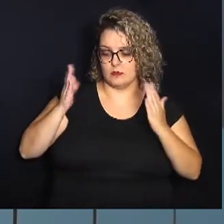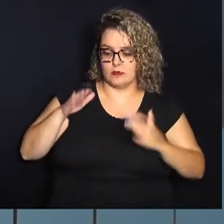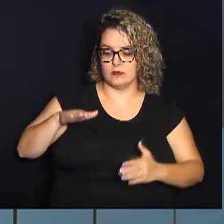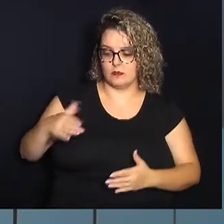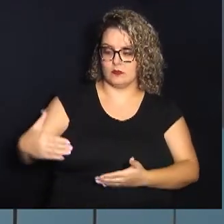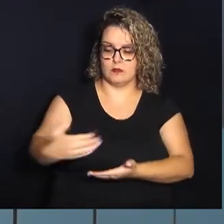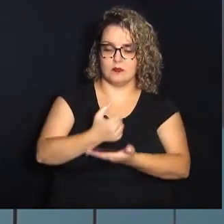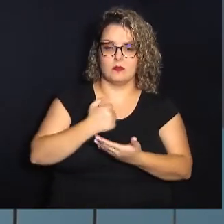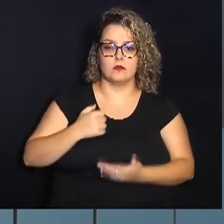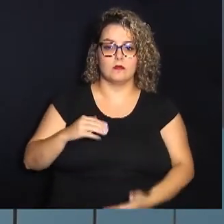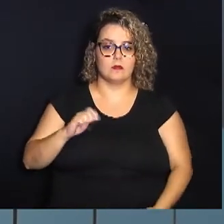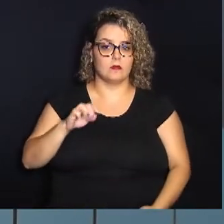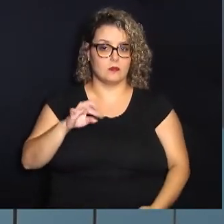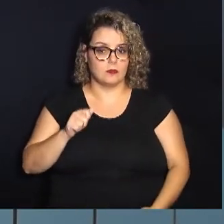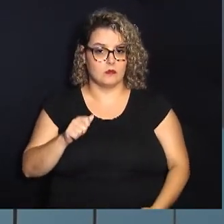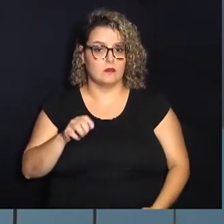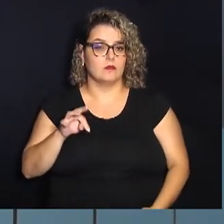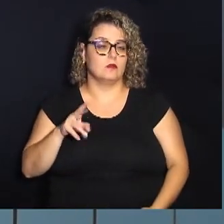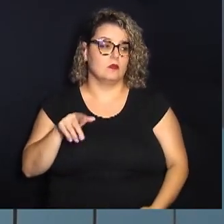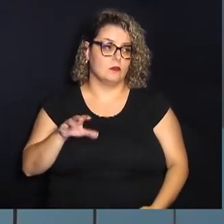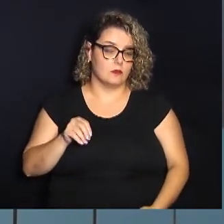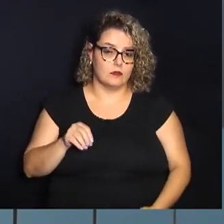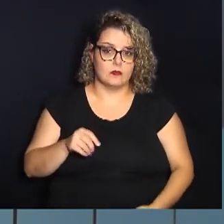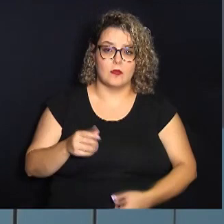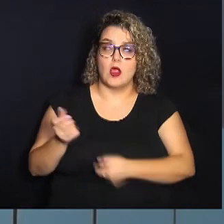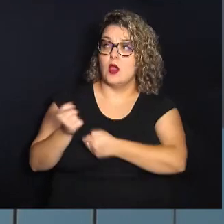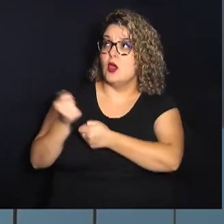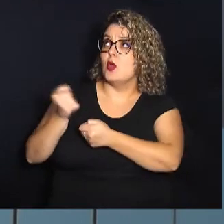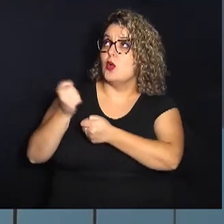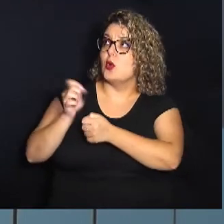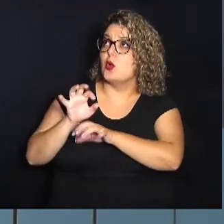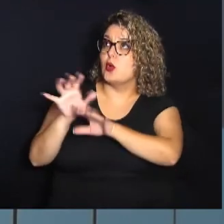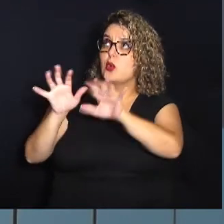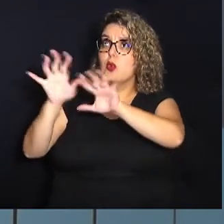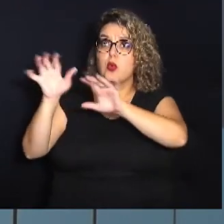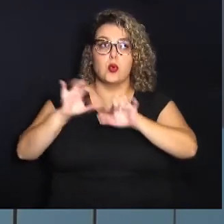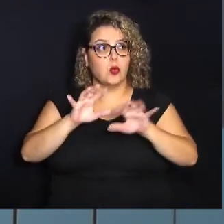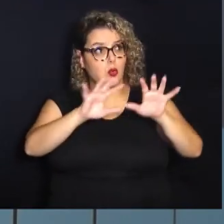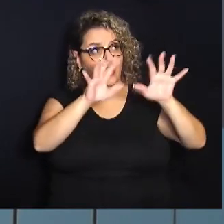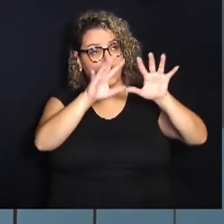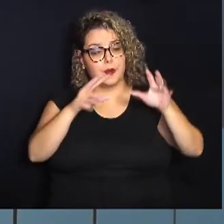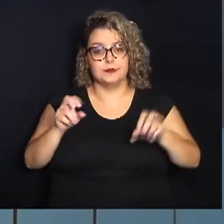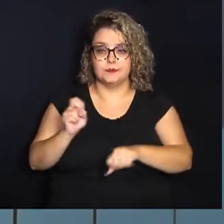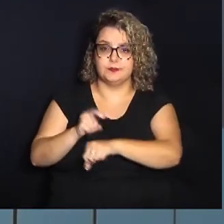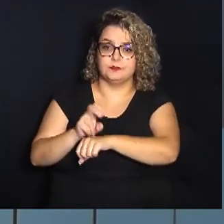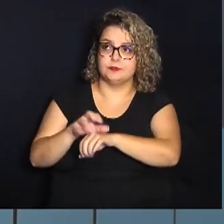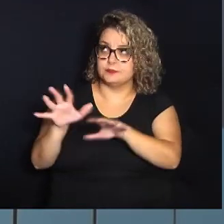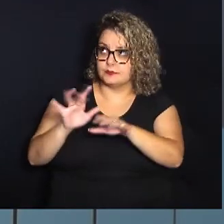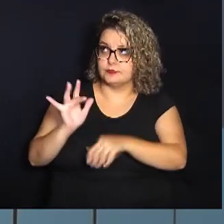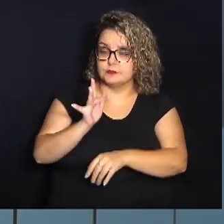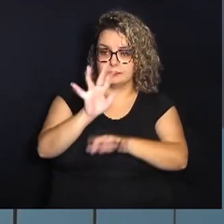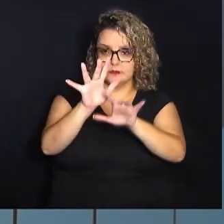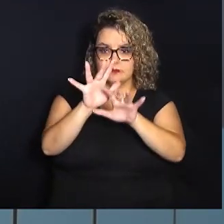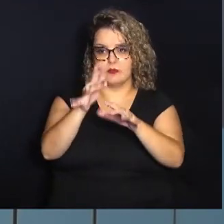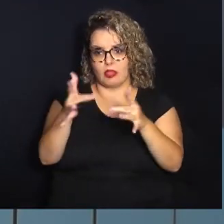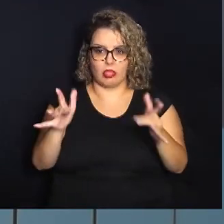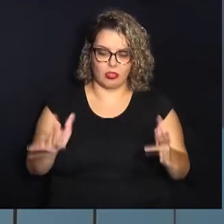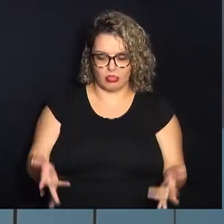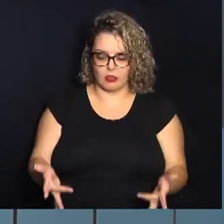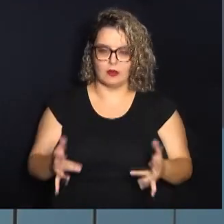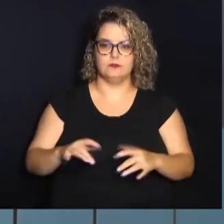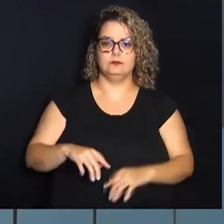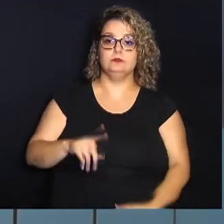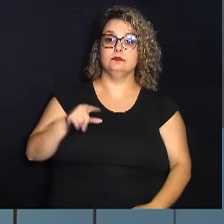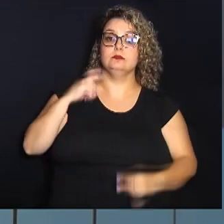diversas medidas que é extremamente importante. Mas hoje o que me preocupa mesmo é essa coisa das